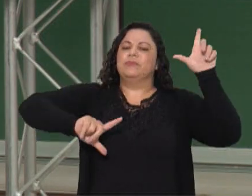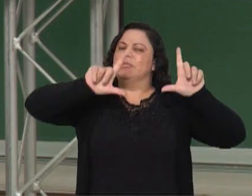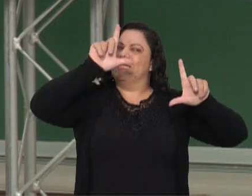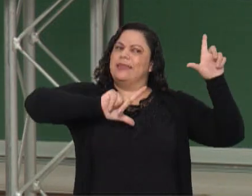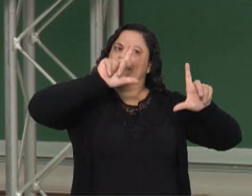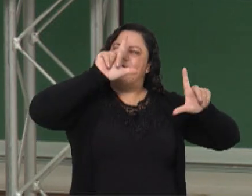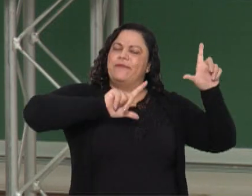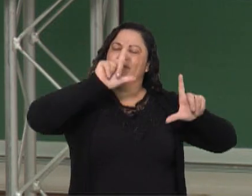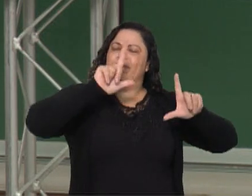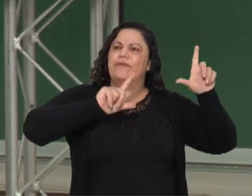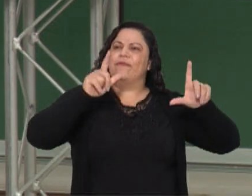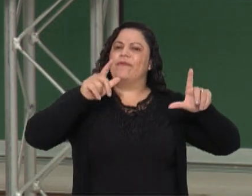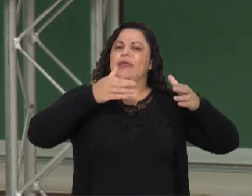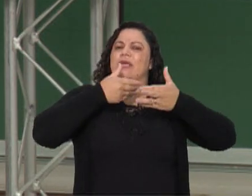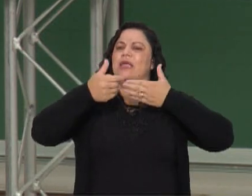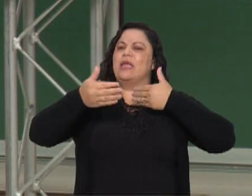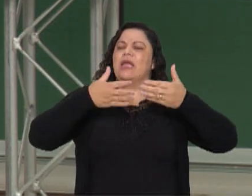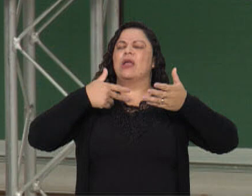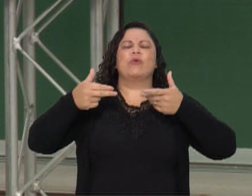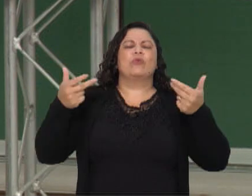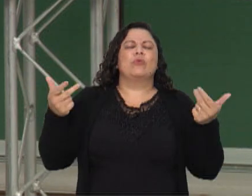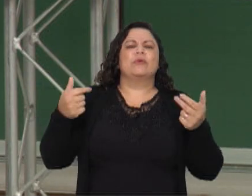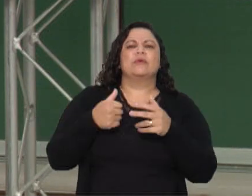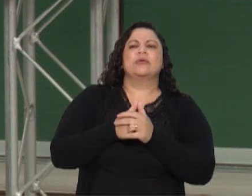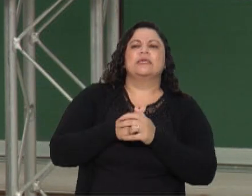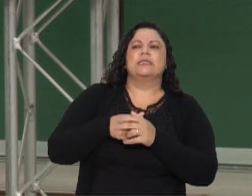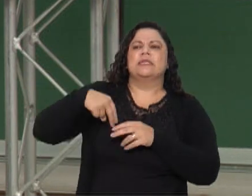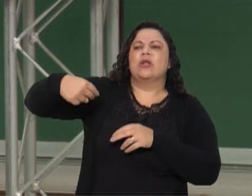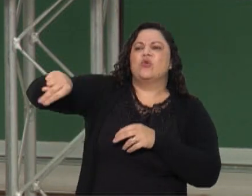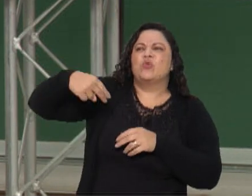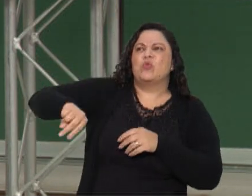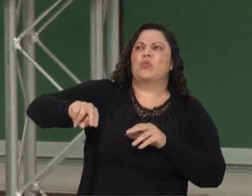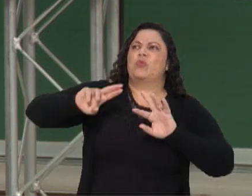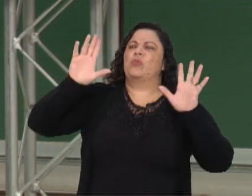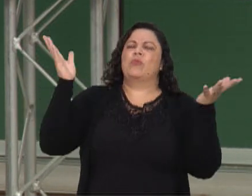assim? Ah, eu acho que vocês já devem ter visto. Pode ser que até não,